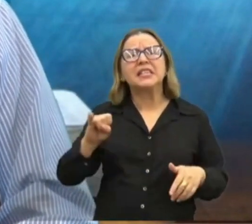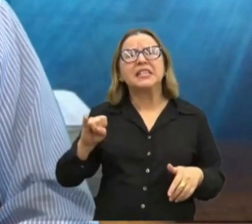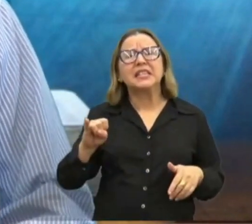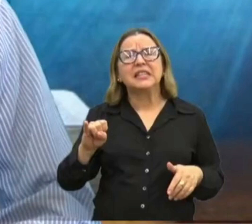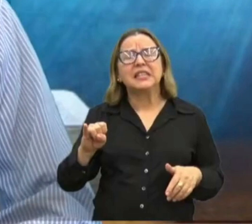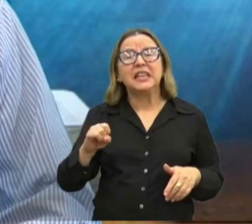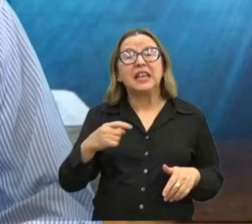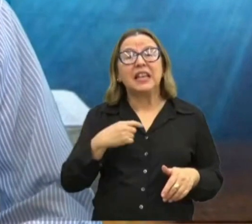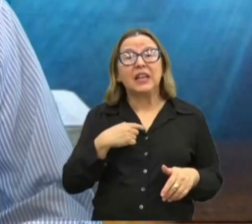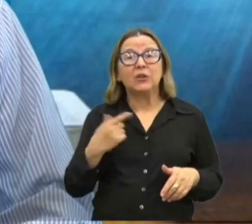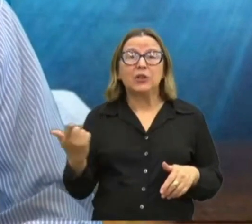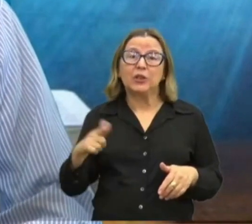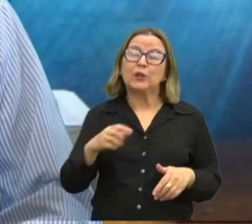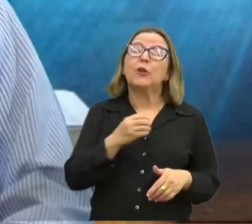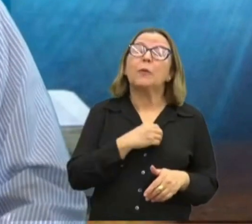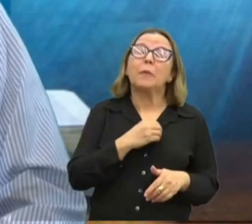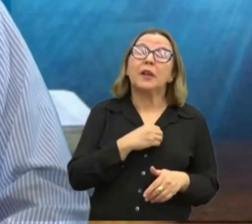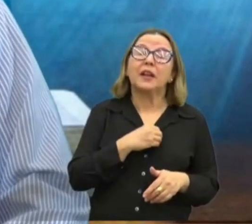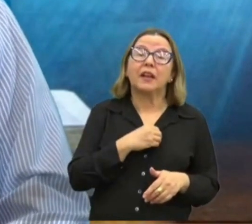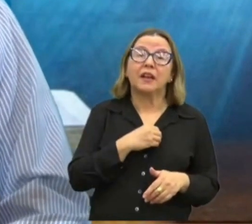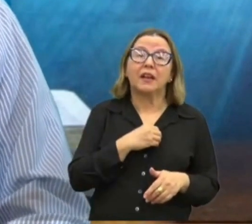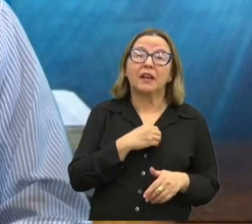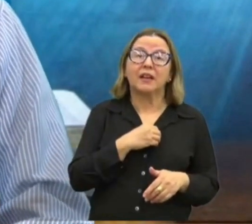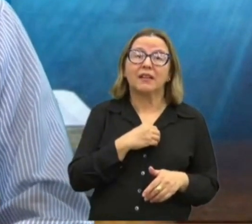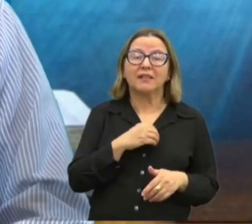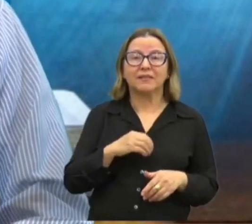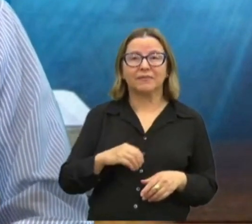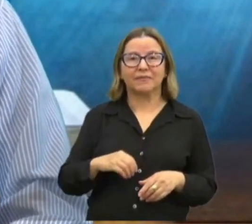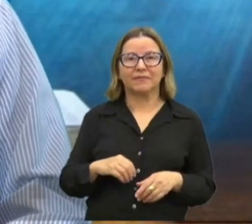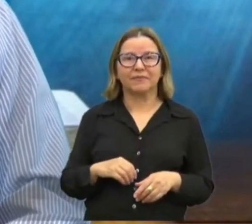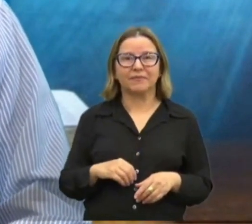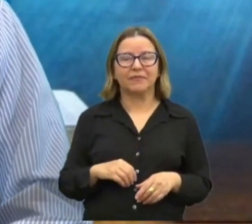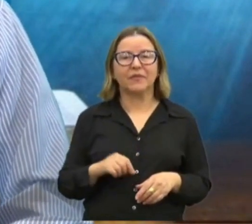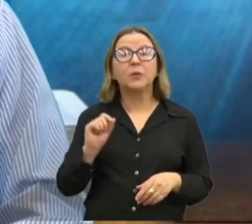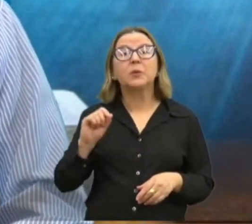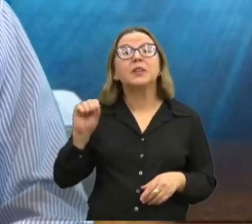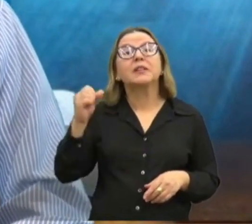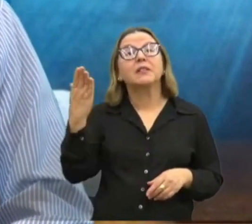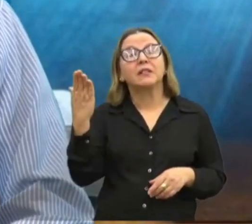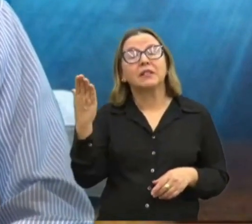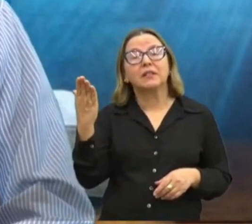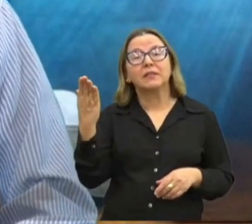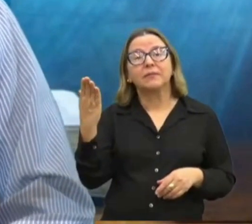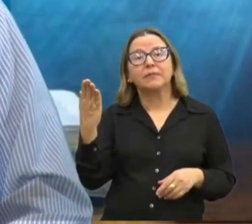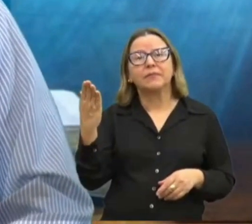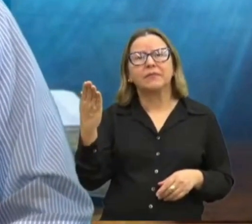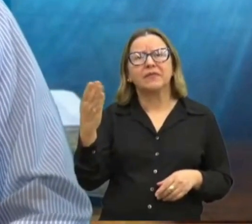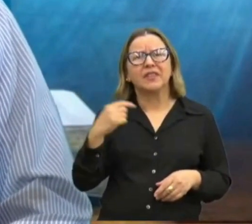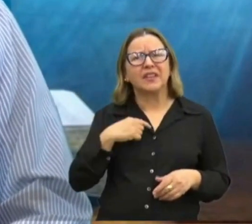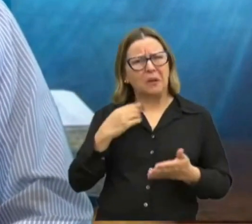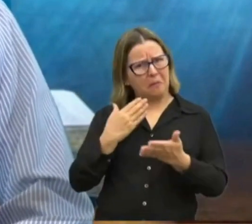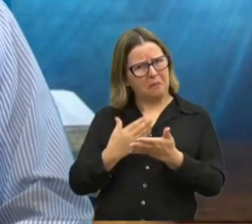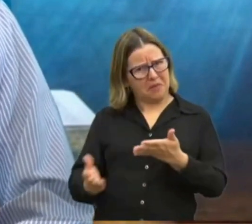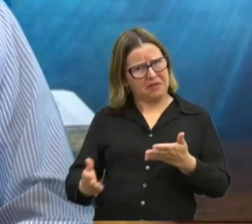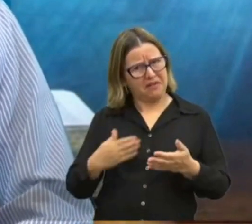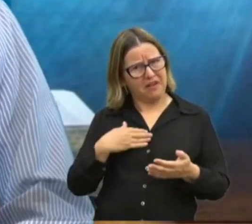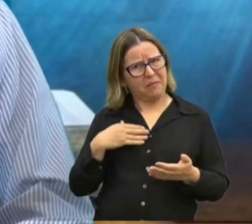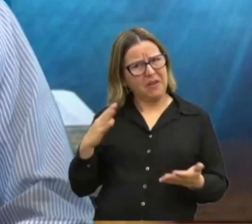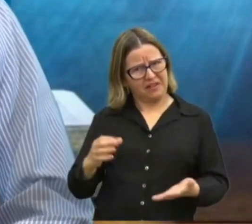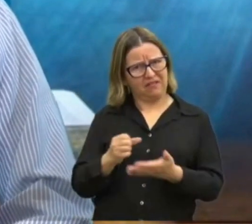As pessoas às vezes questionam, mas se eu cair em pecado, o que acontece? Será que eu perco a minha